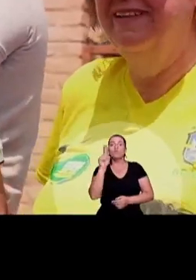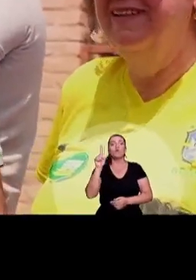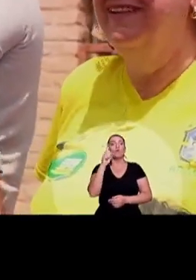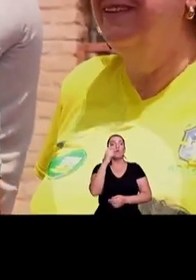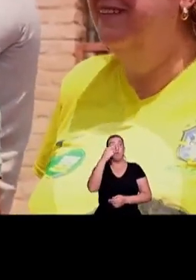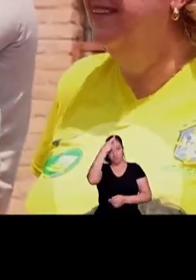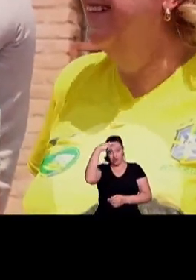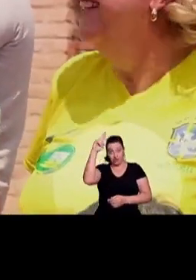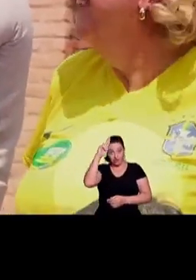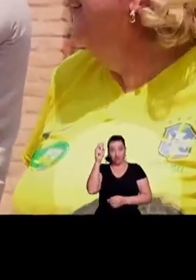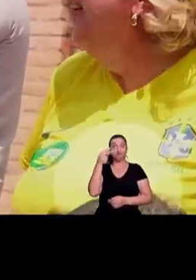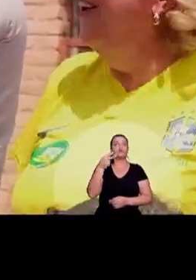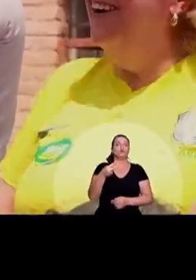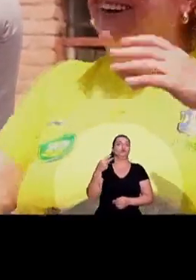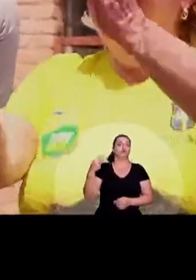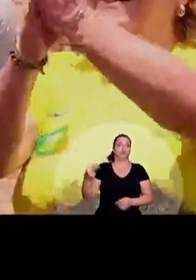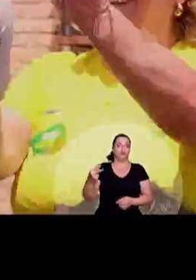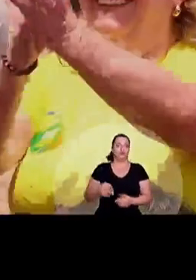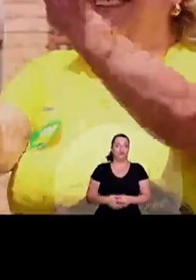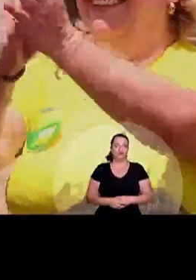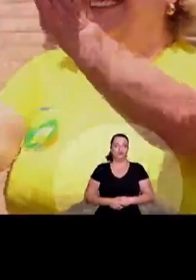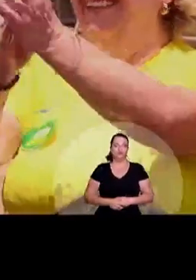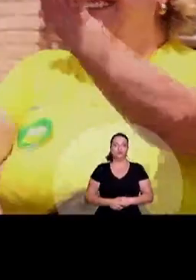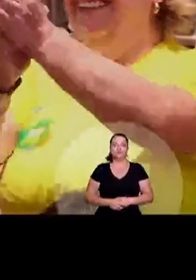Heitor 22.